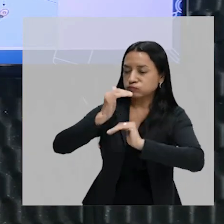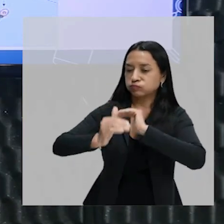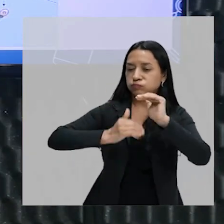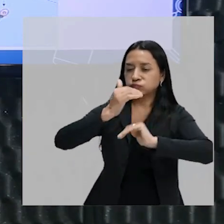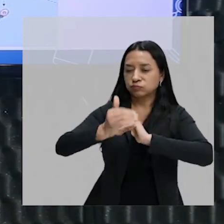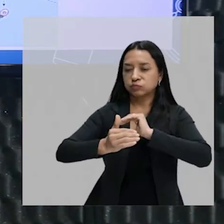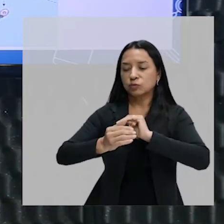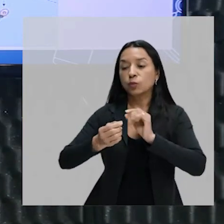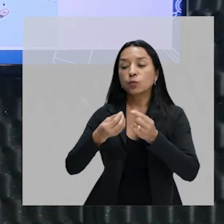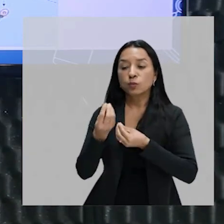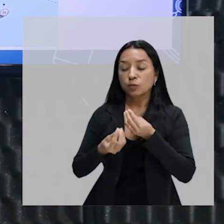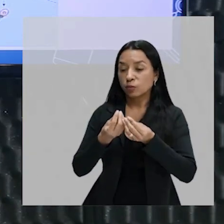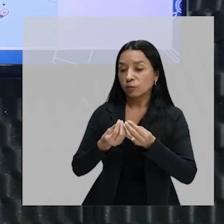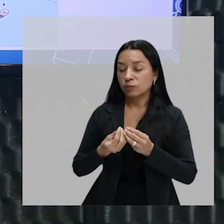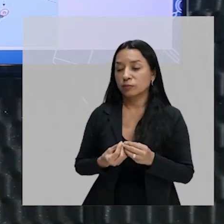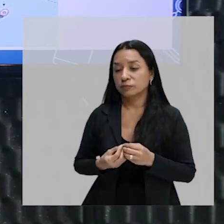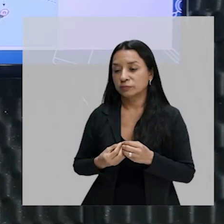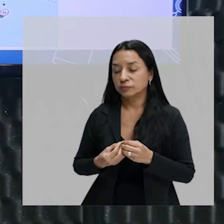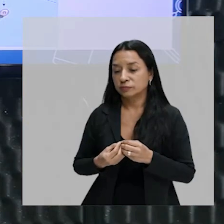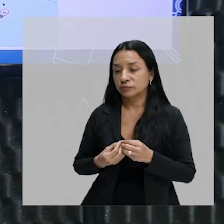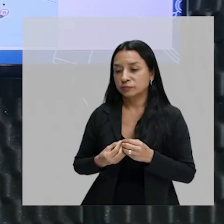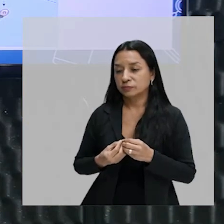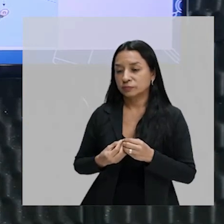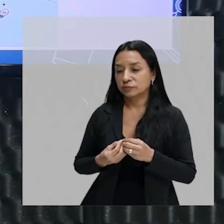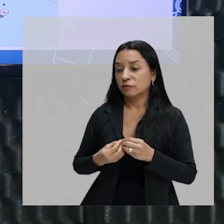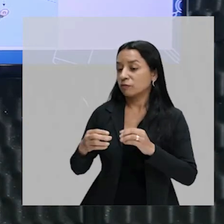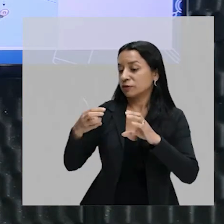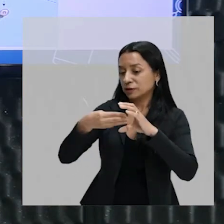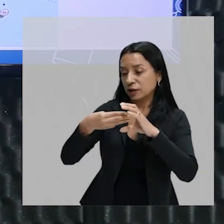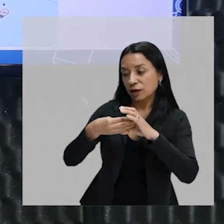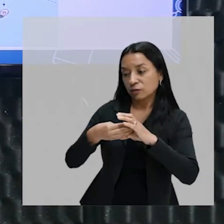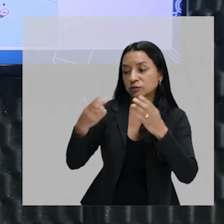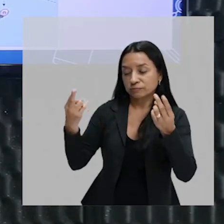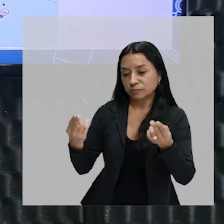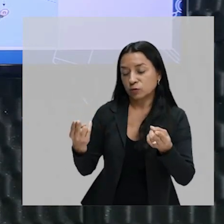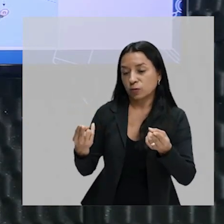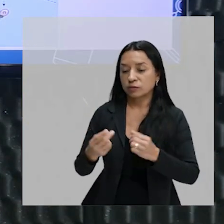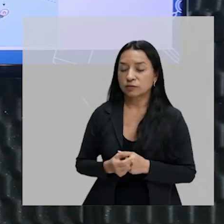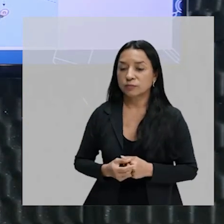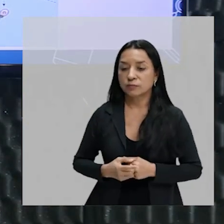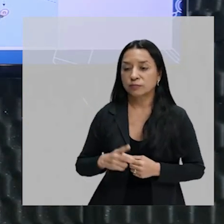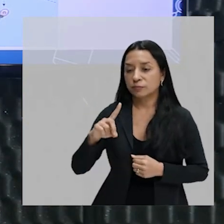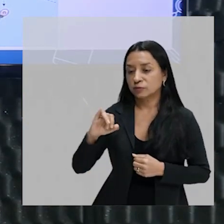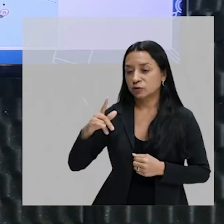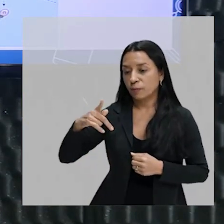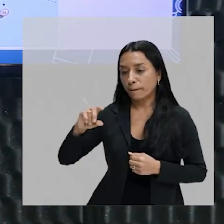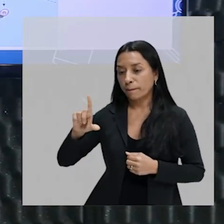mitose ou seja ela se multiplica para formar células idênticas de Blood aqui ó célula diploide formando célula